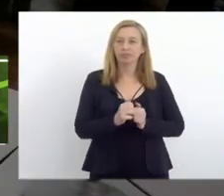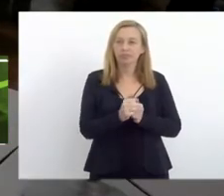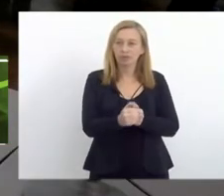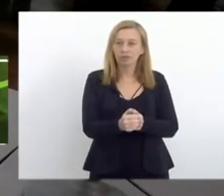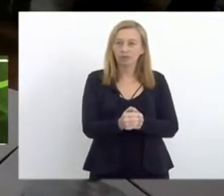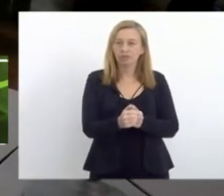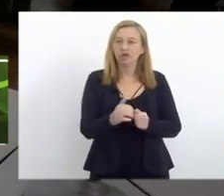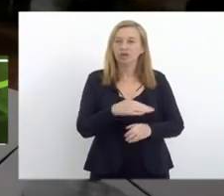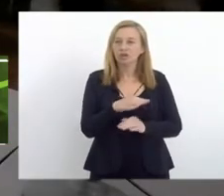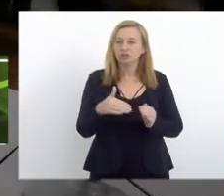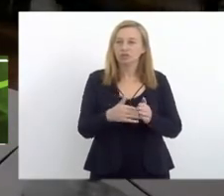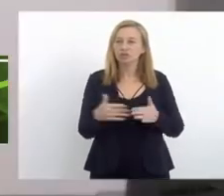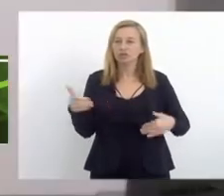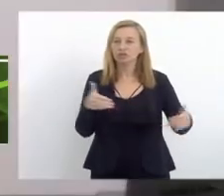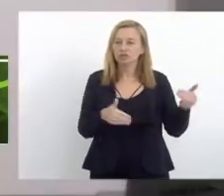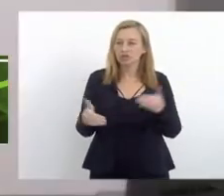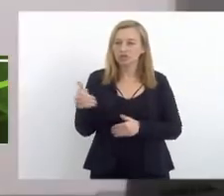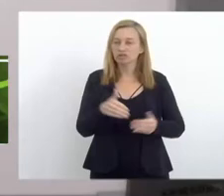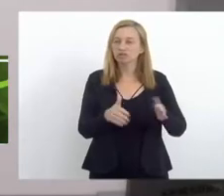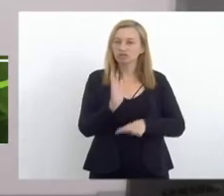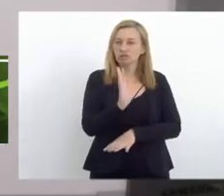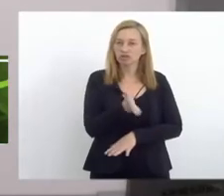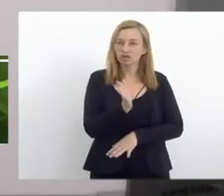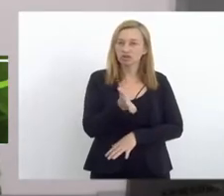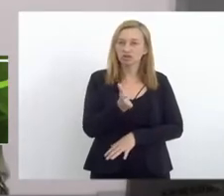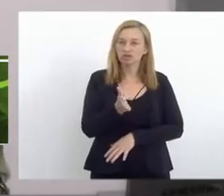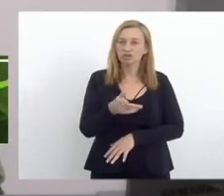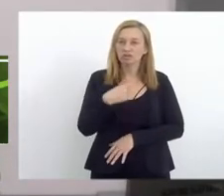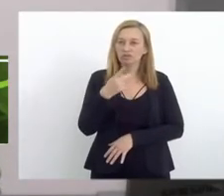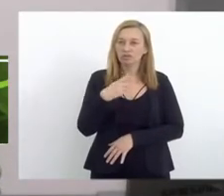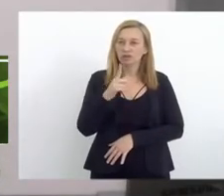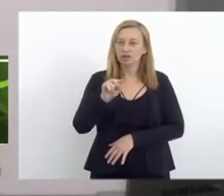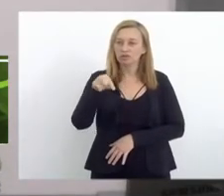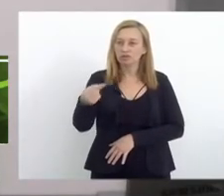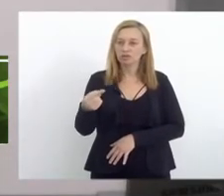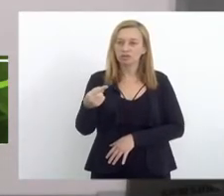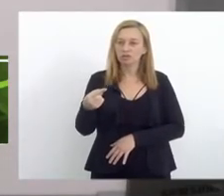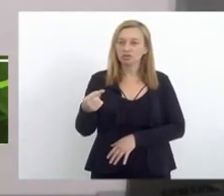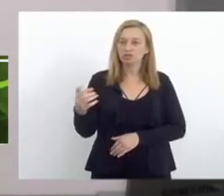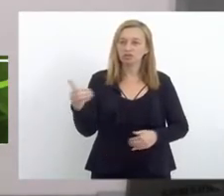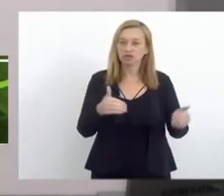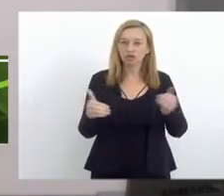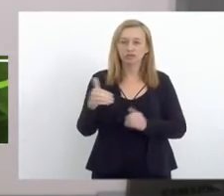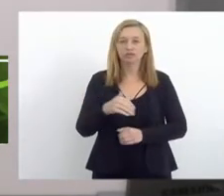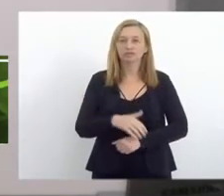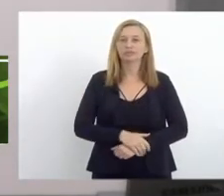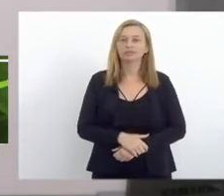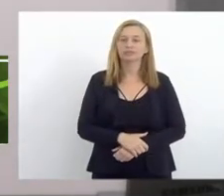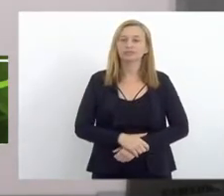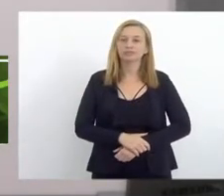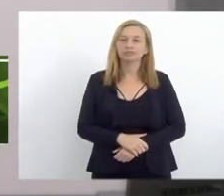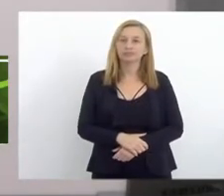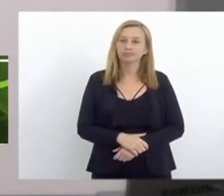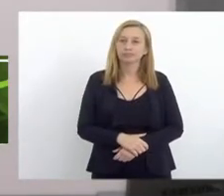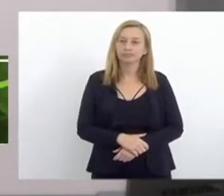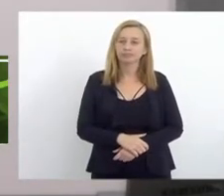Acompanhando os que estão entrando aqui conosco, já já vamos falar dos próximos que estão aqui conosco.